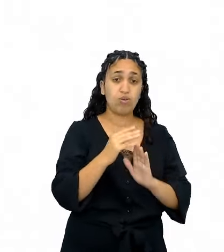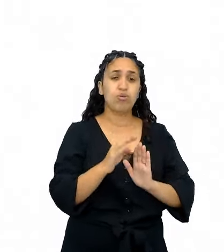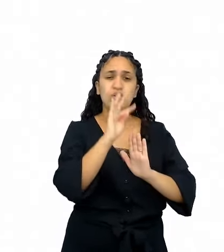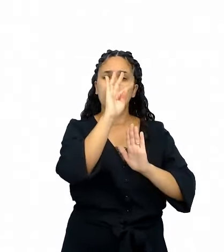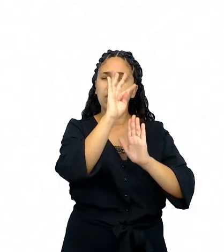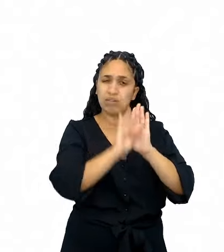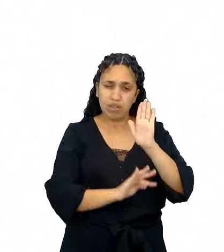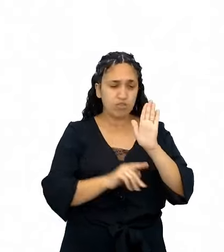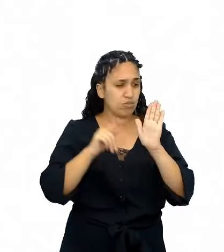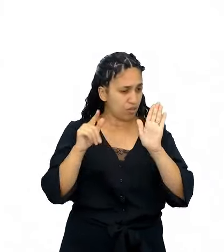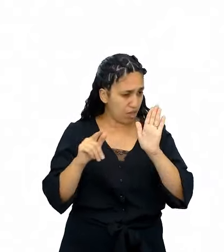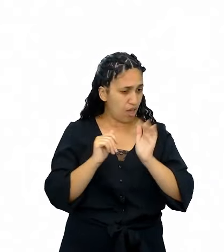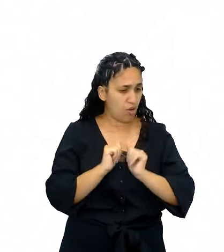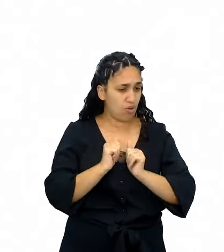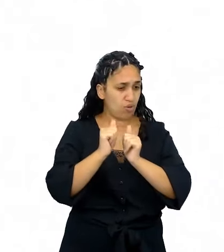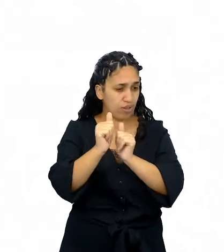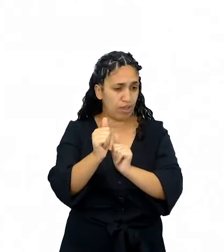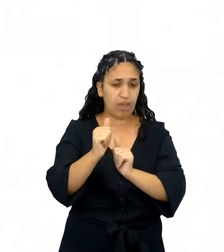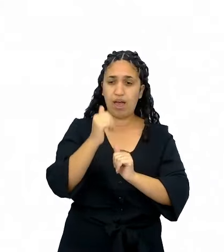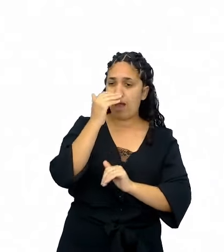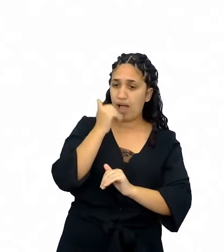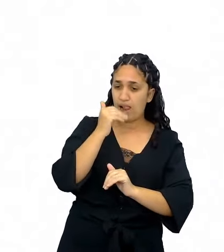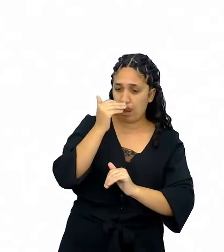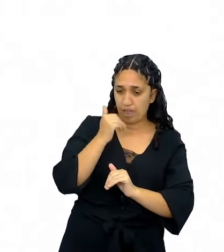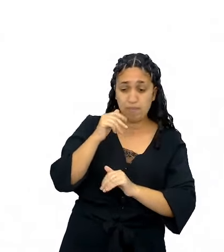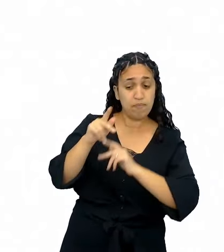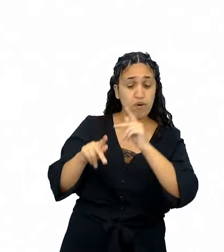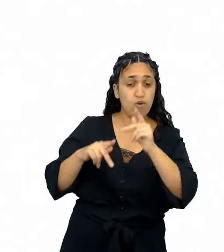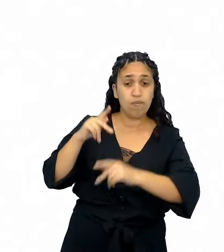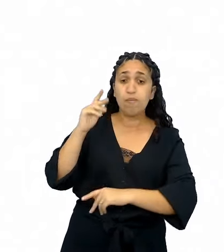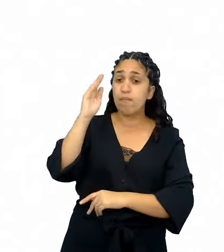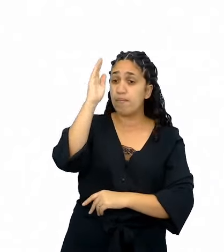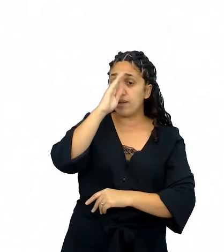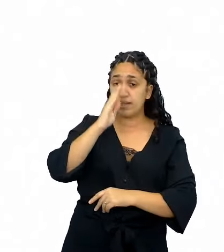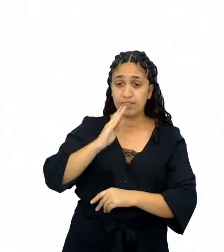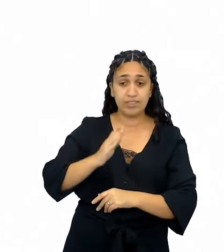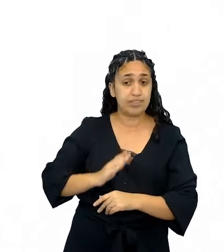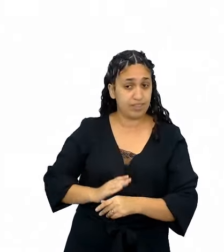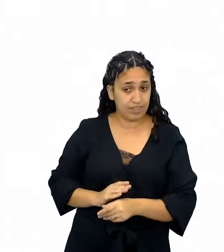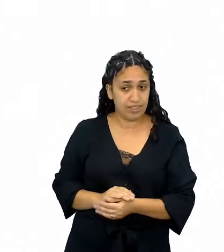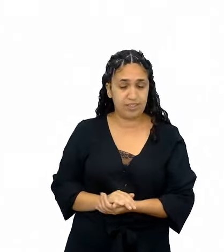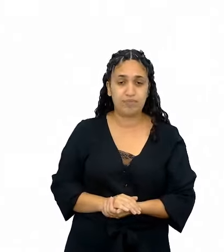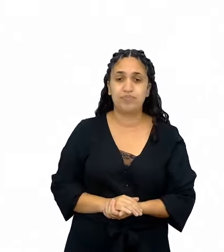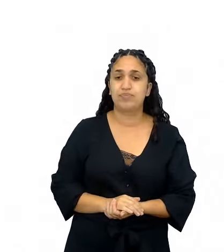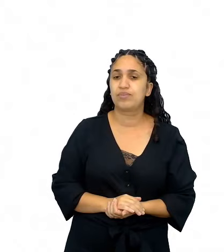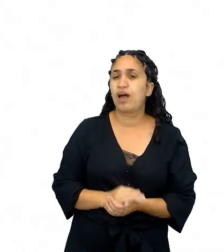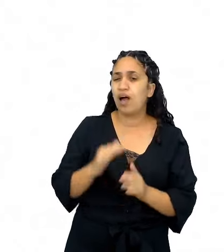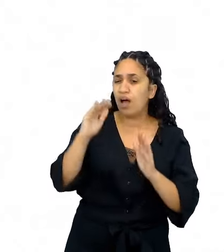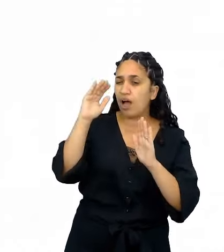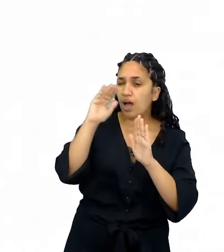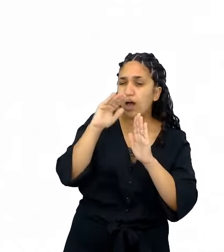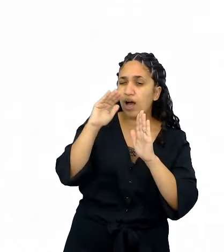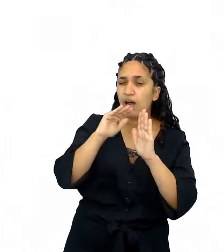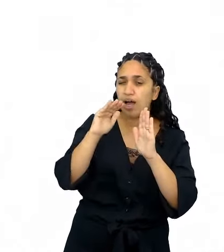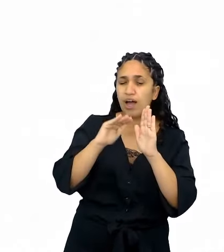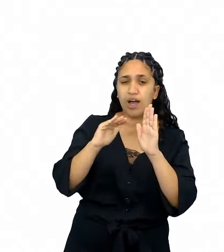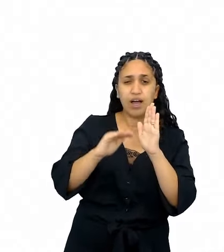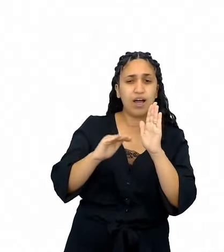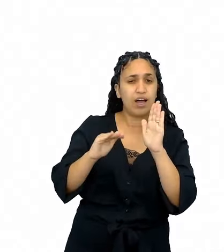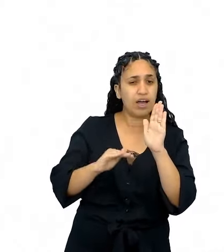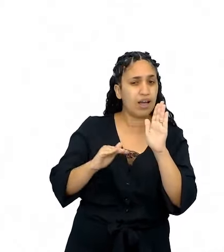relativos a cada uma das diretrizes, de modo que eles possam ler a respeito das diretrizes que